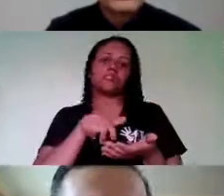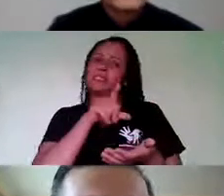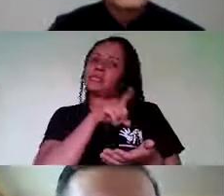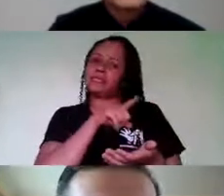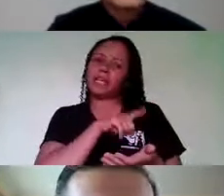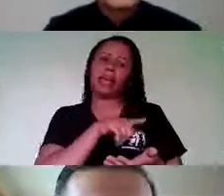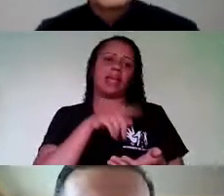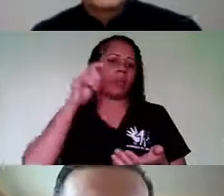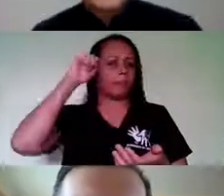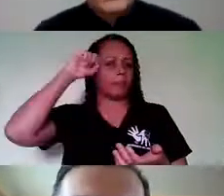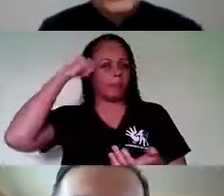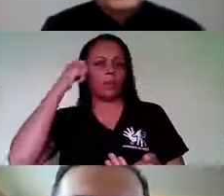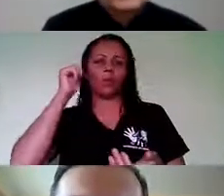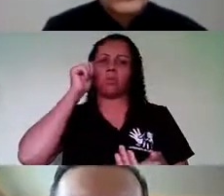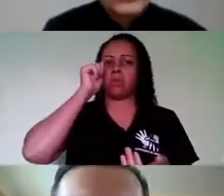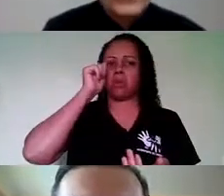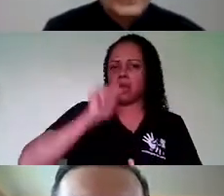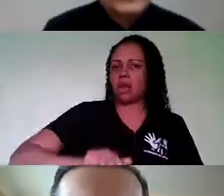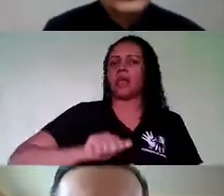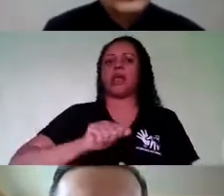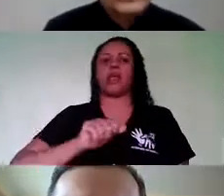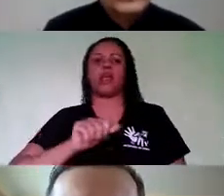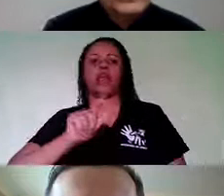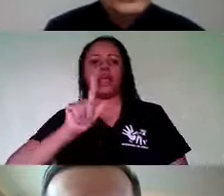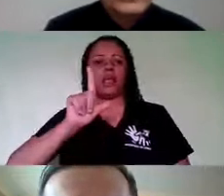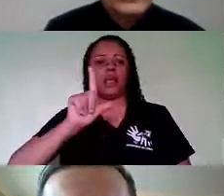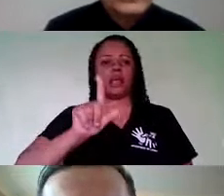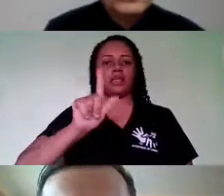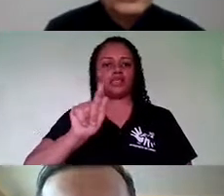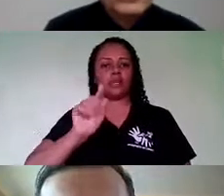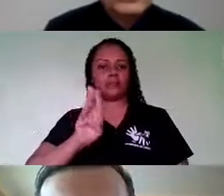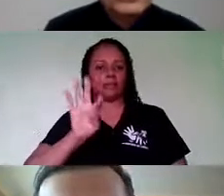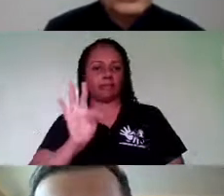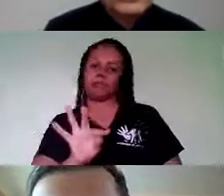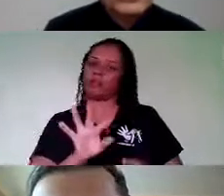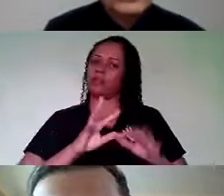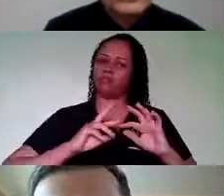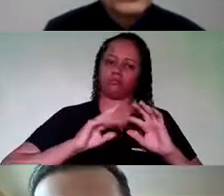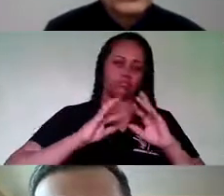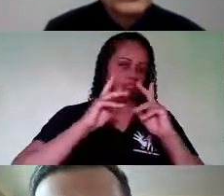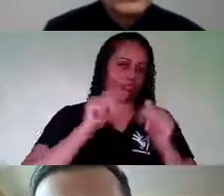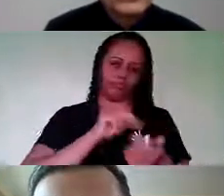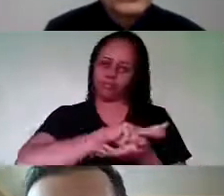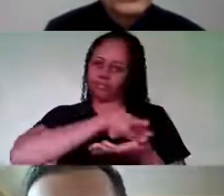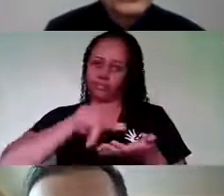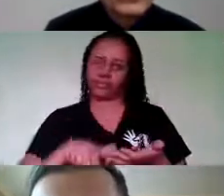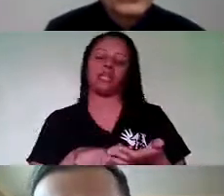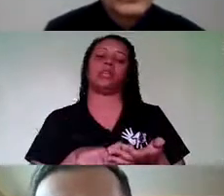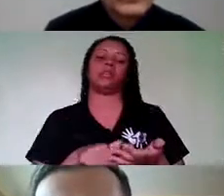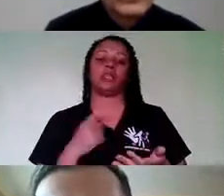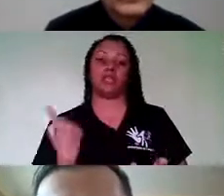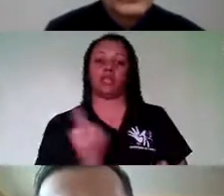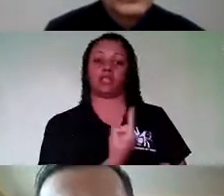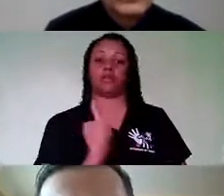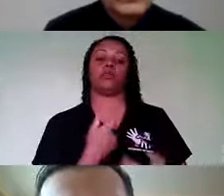LGBT, etc., né? E, de novo, essa questão vai caindo na invisibilidade. Então, que realmente a gente possa dar mais destaque para